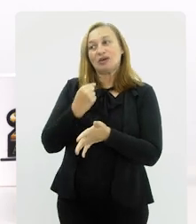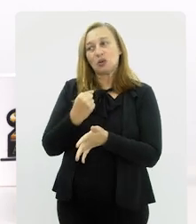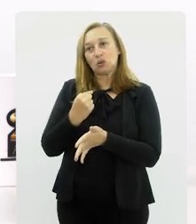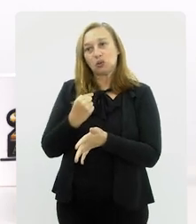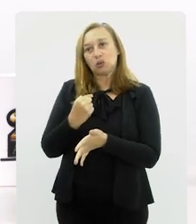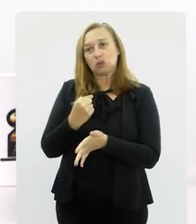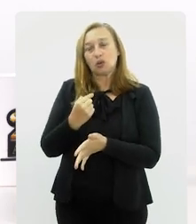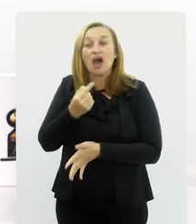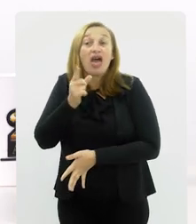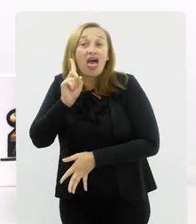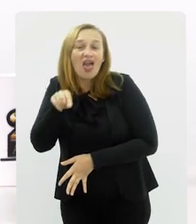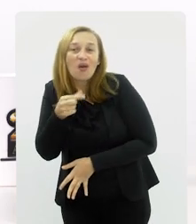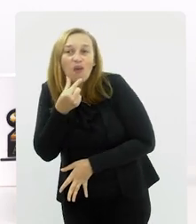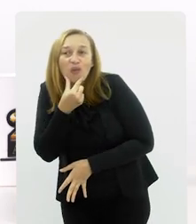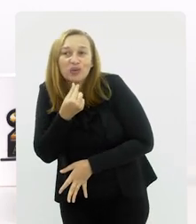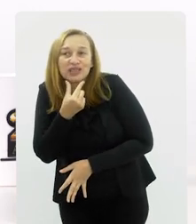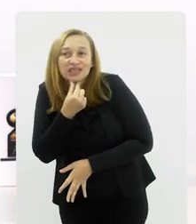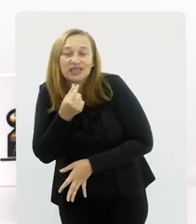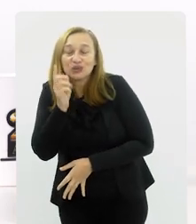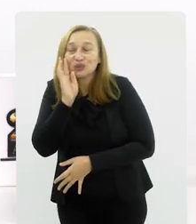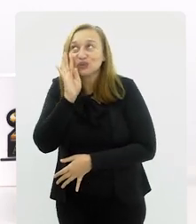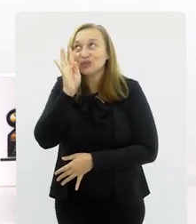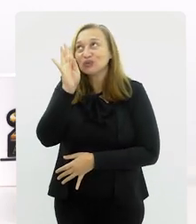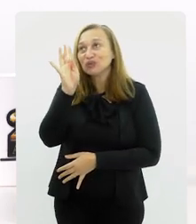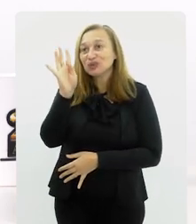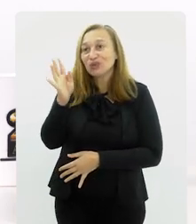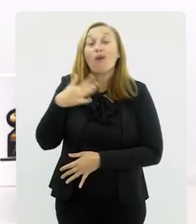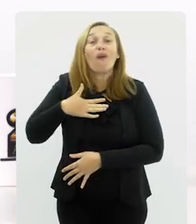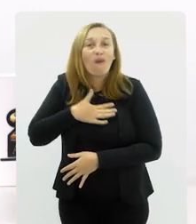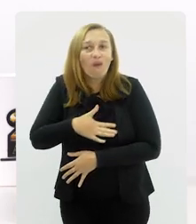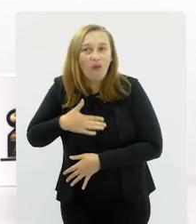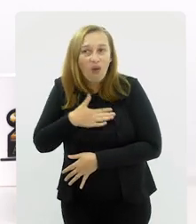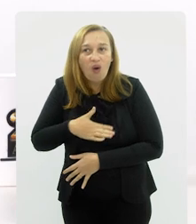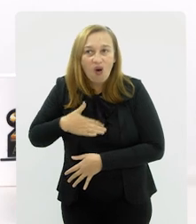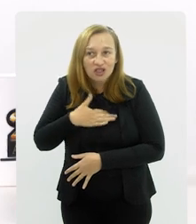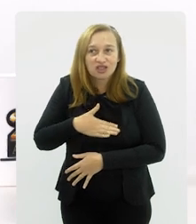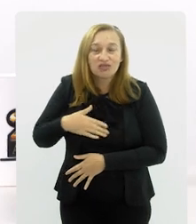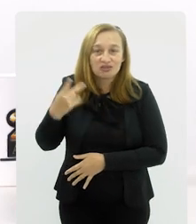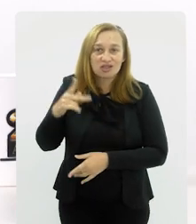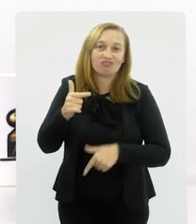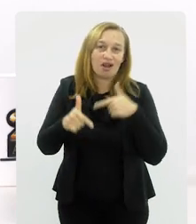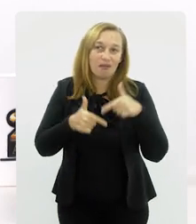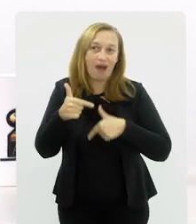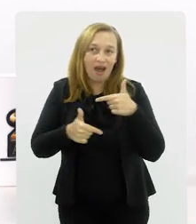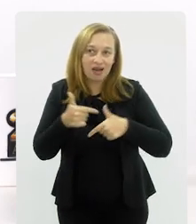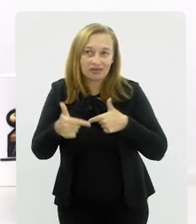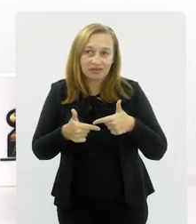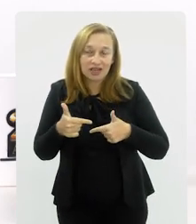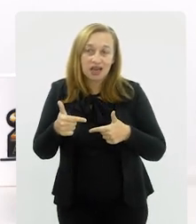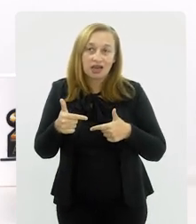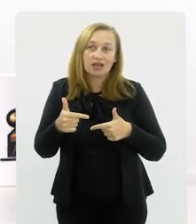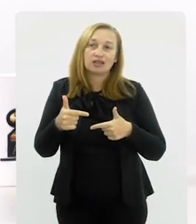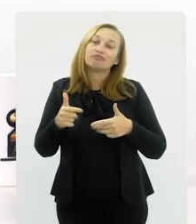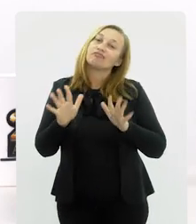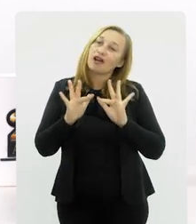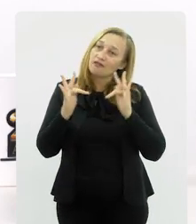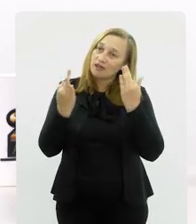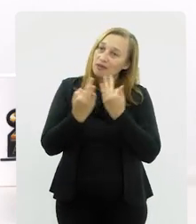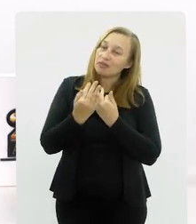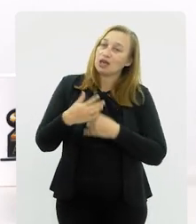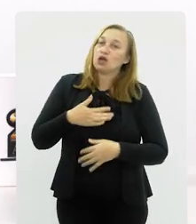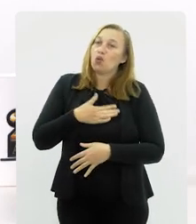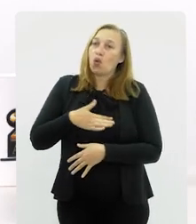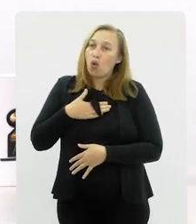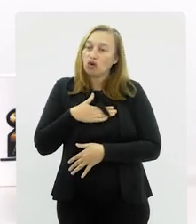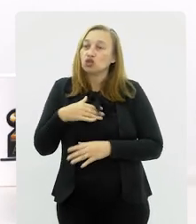eu me pergunto. É um menino que... sonhador, que gosta do que faz,